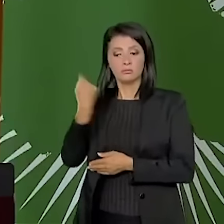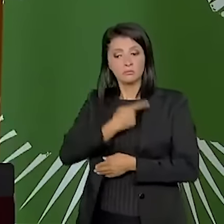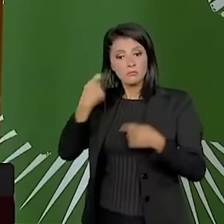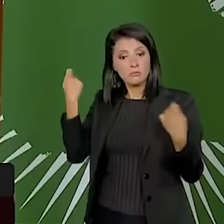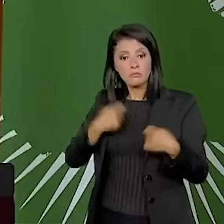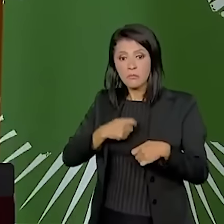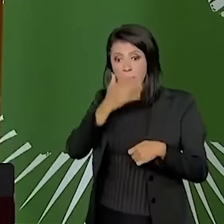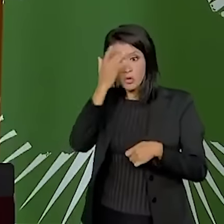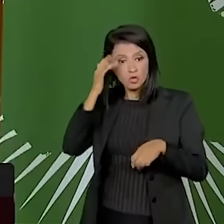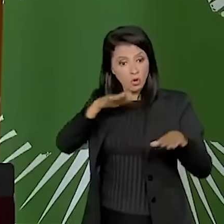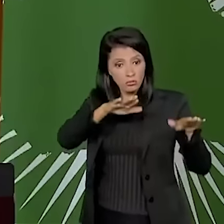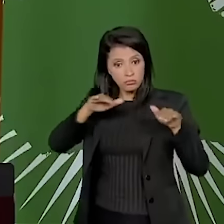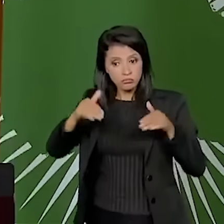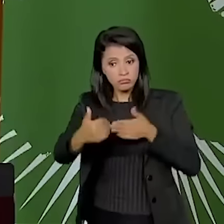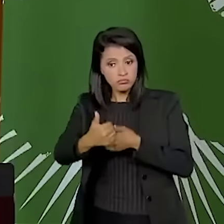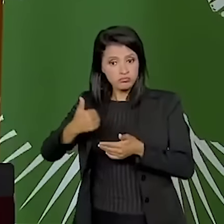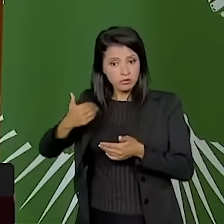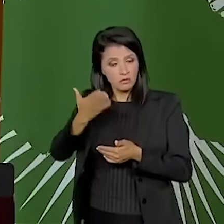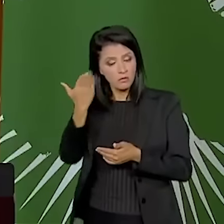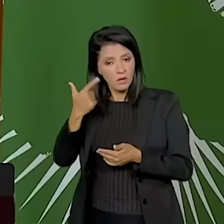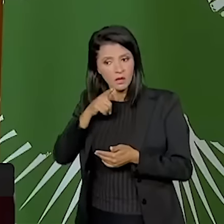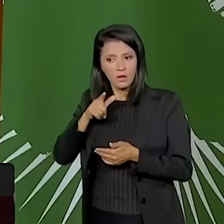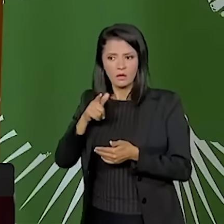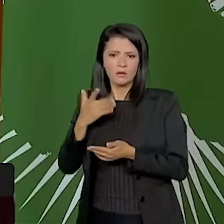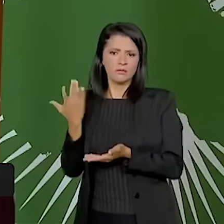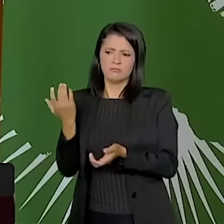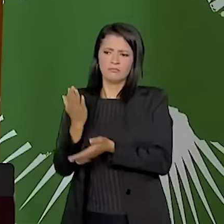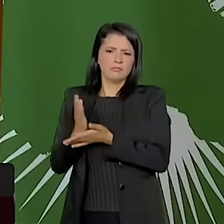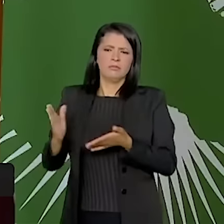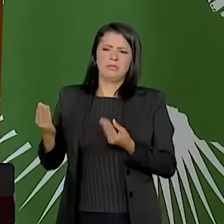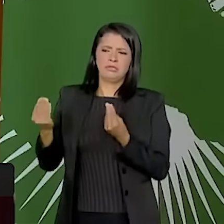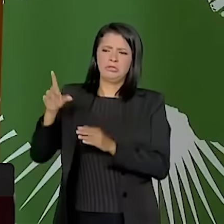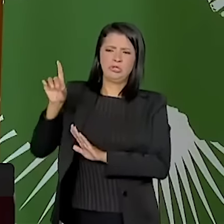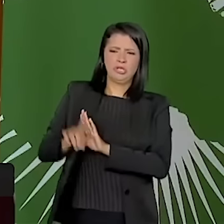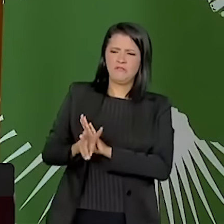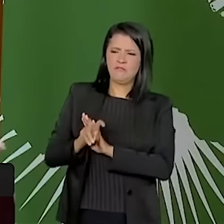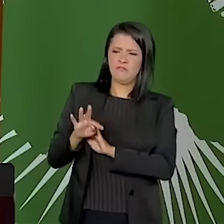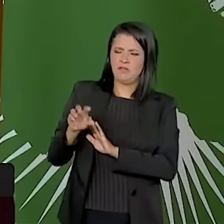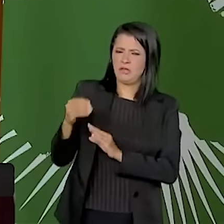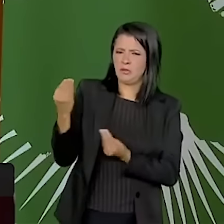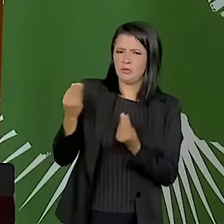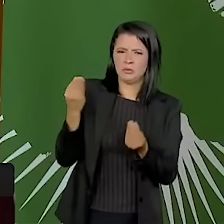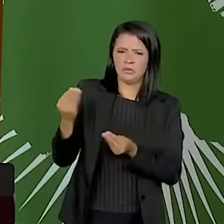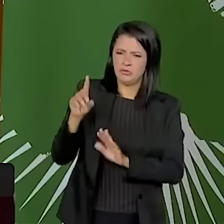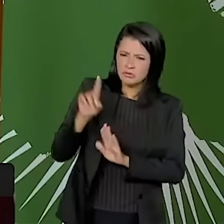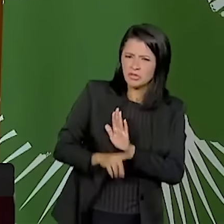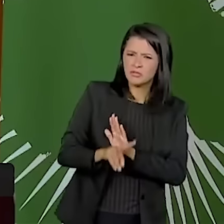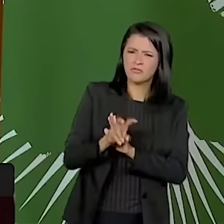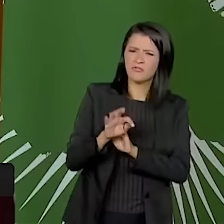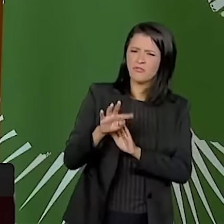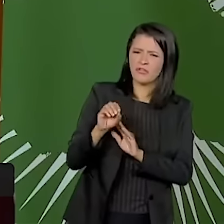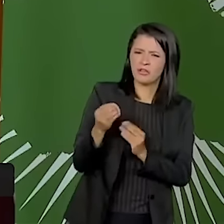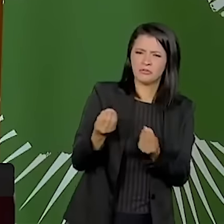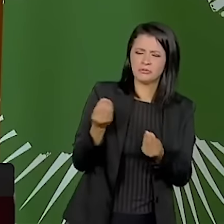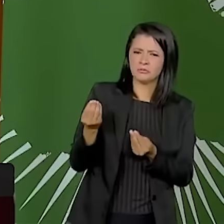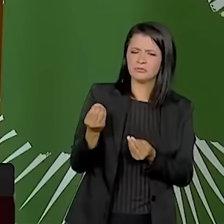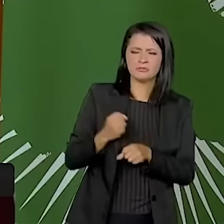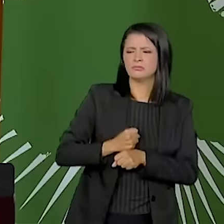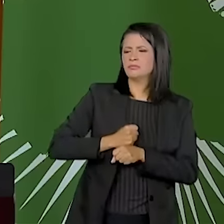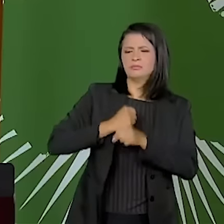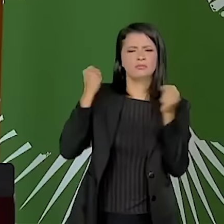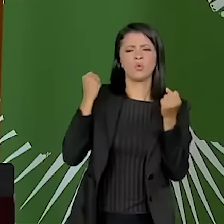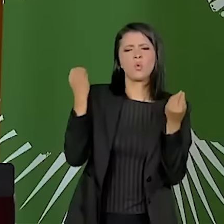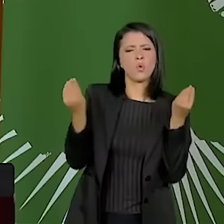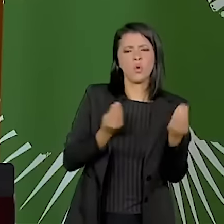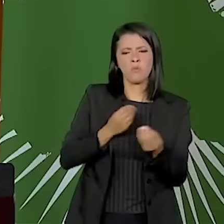mais gente e acabar com o direito de veto na ONU. Acabar com o direito de veto, porque não é possível que um